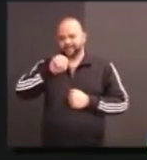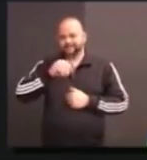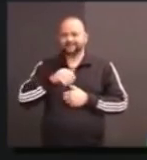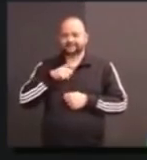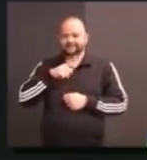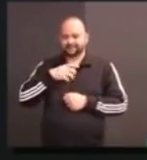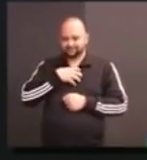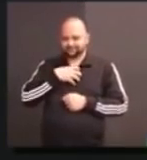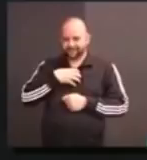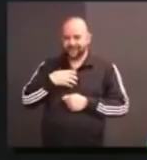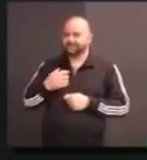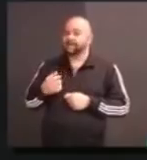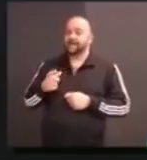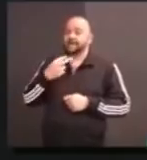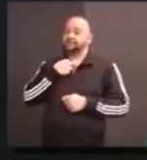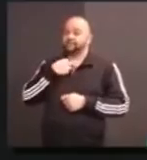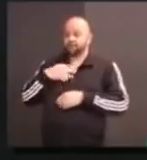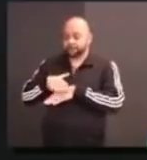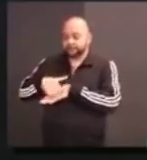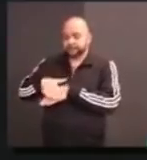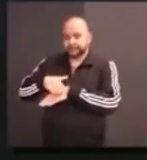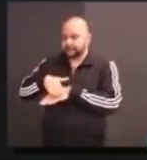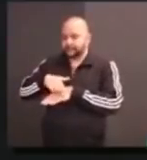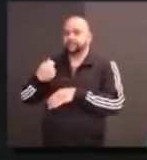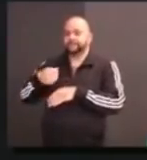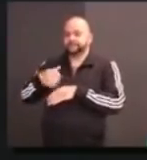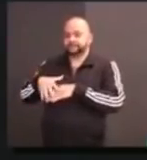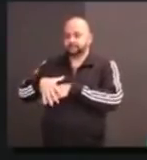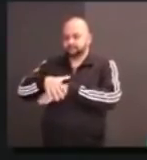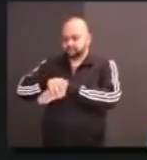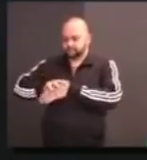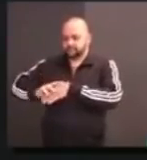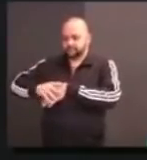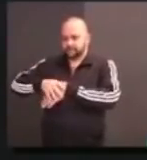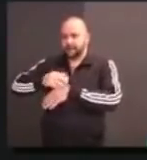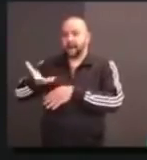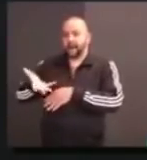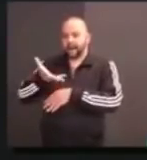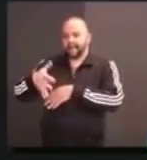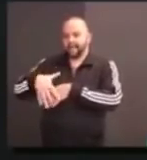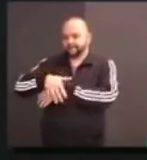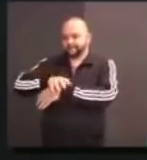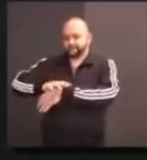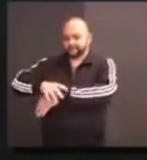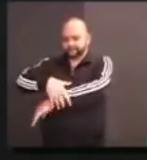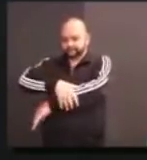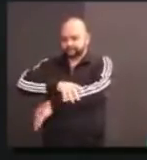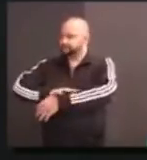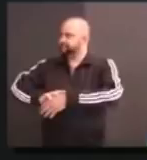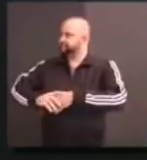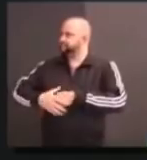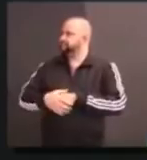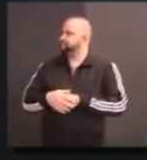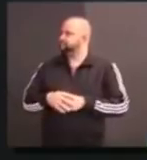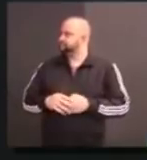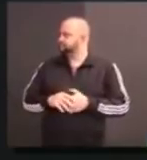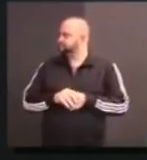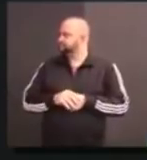Ela não pode ser esfregada. O Chico falava: é assim que passa, ó.